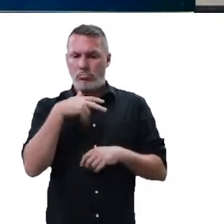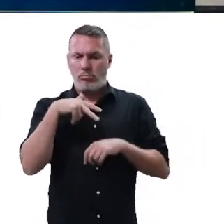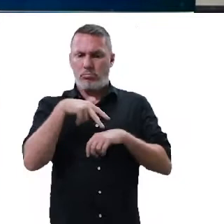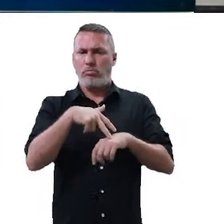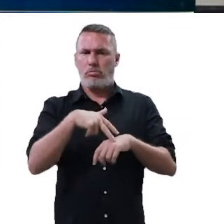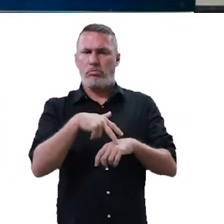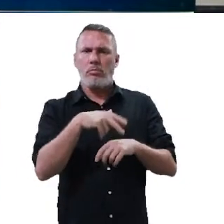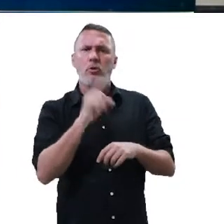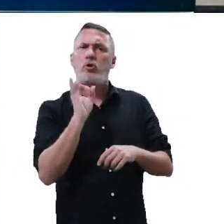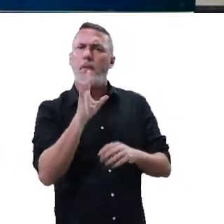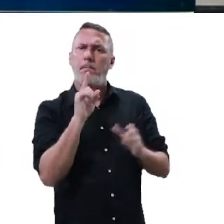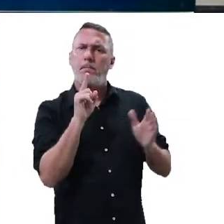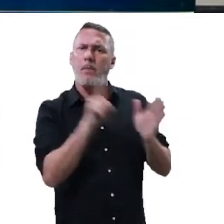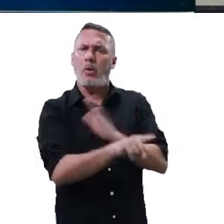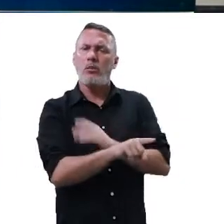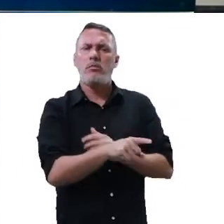postura